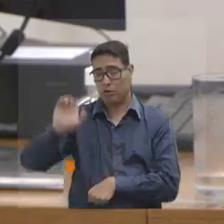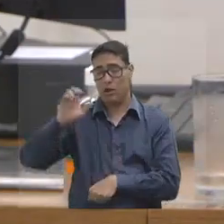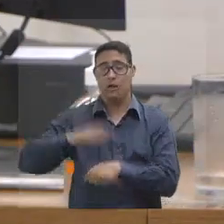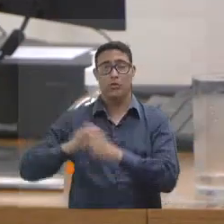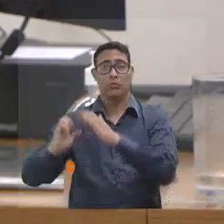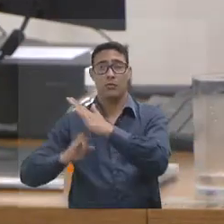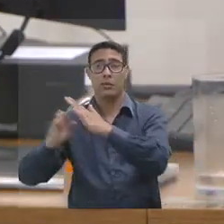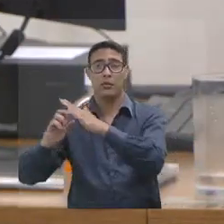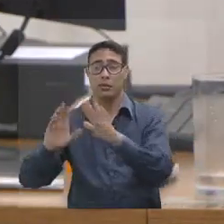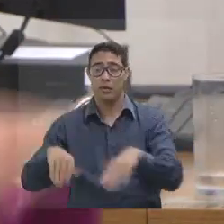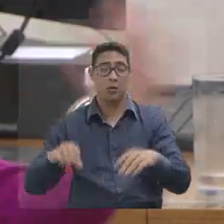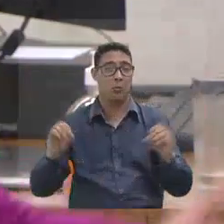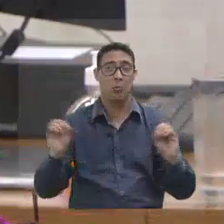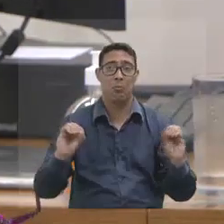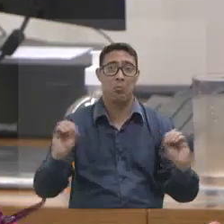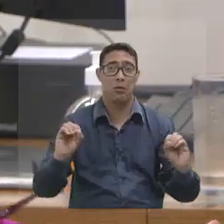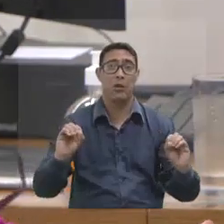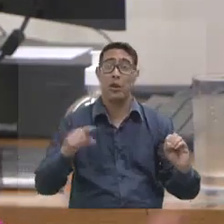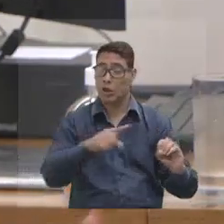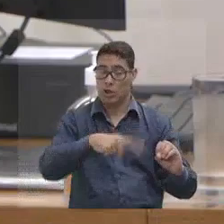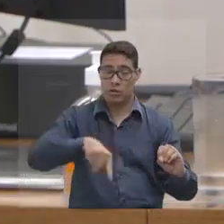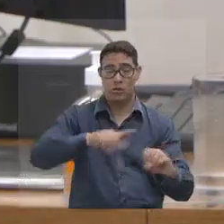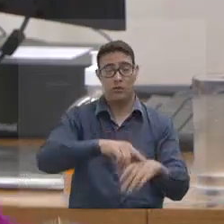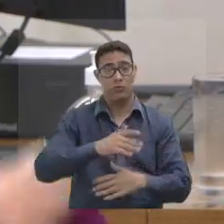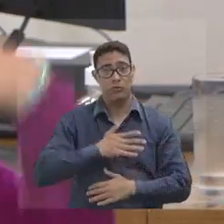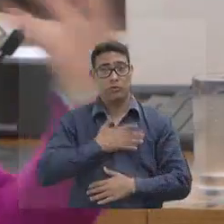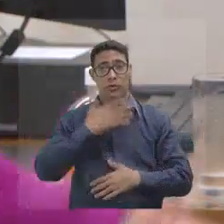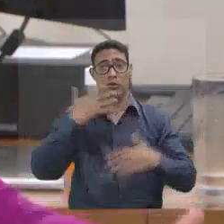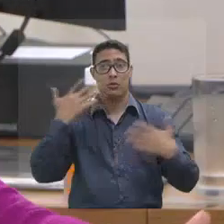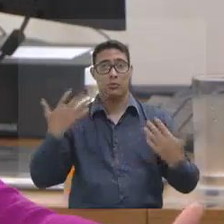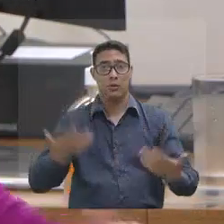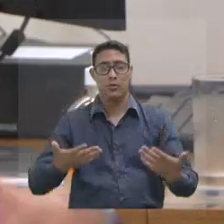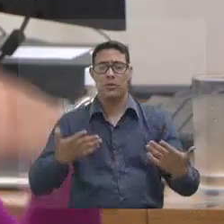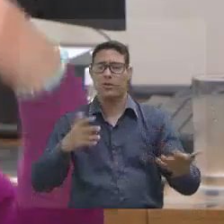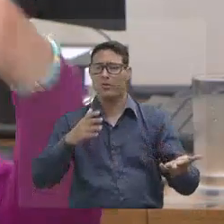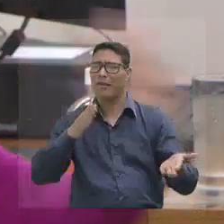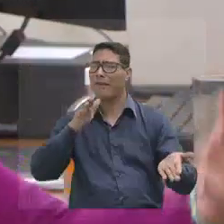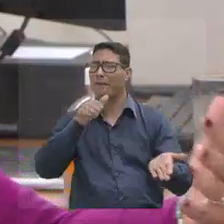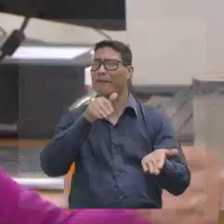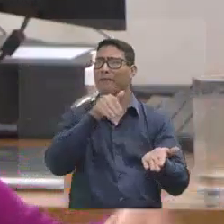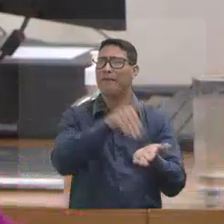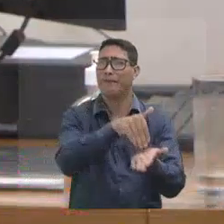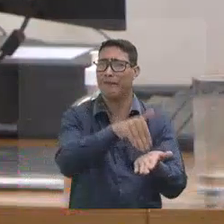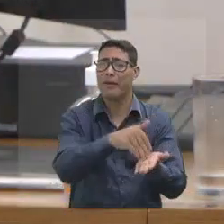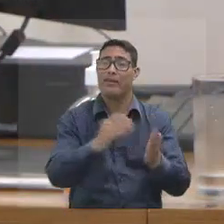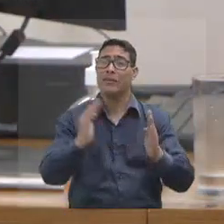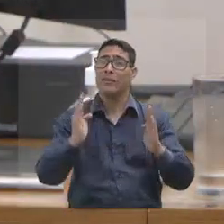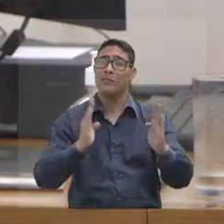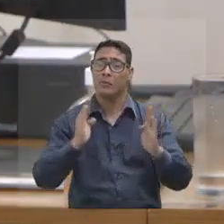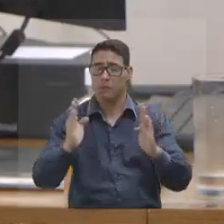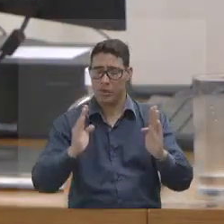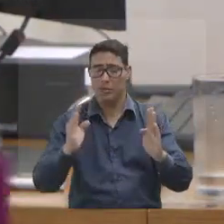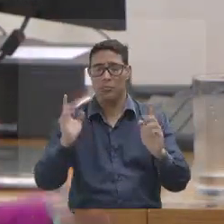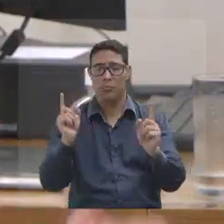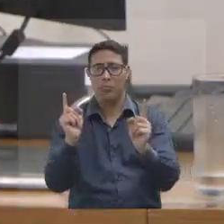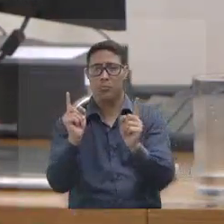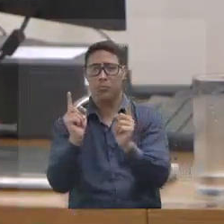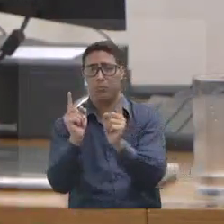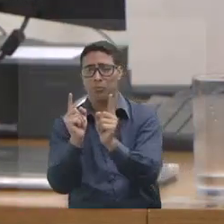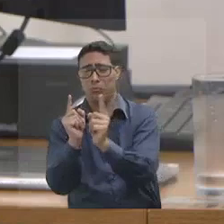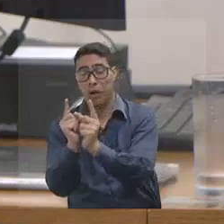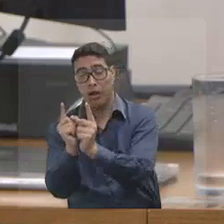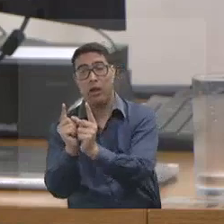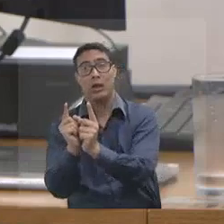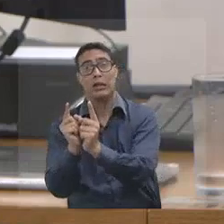né e fomos surpreendidos na reta final do prazo que se esgotava com essa